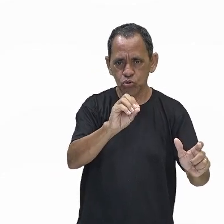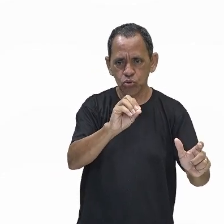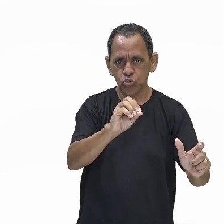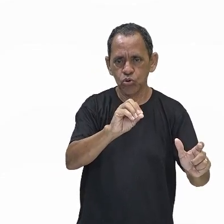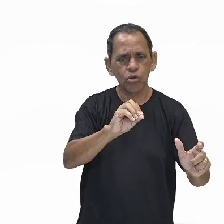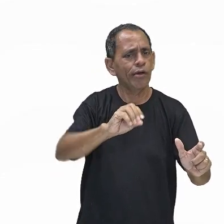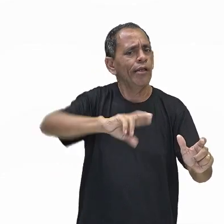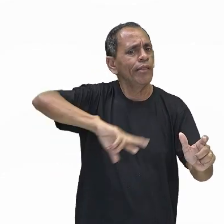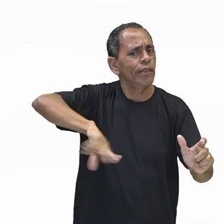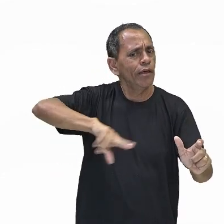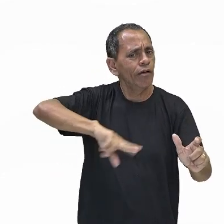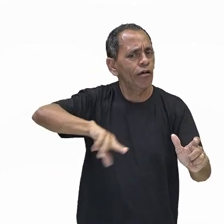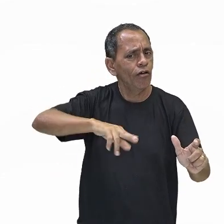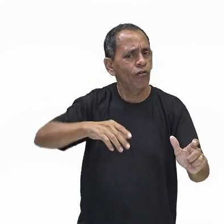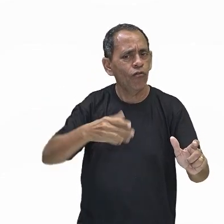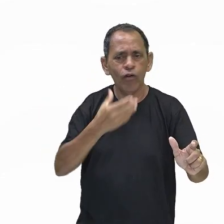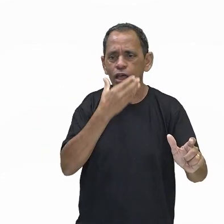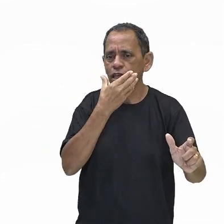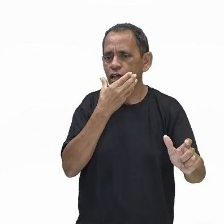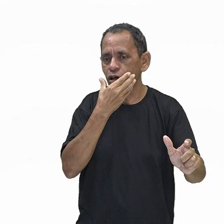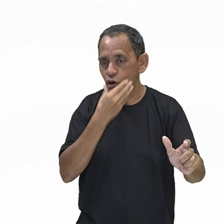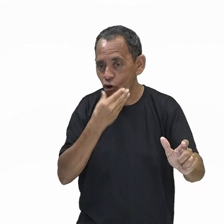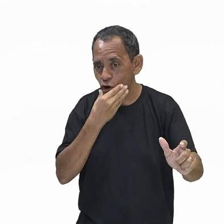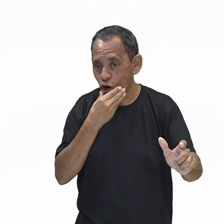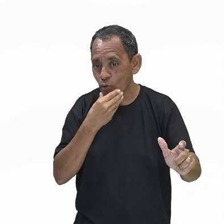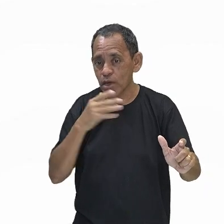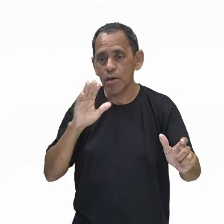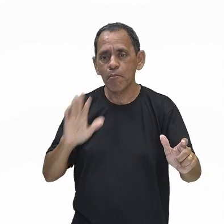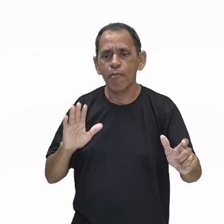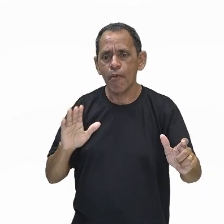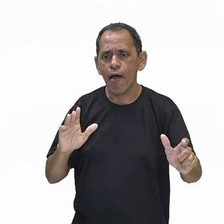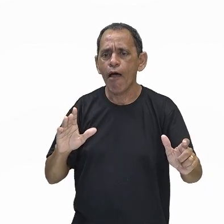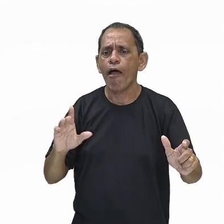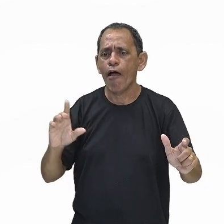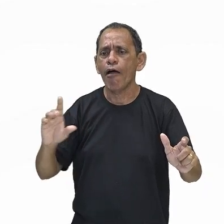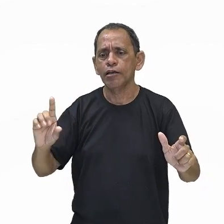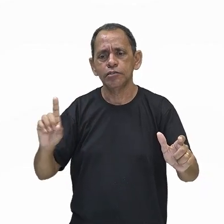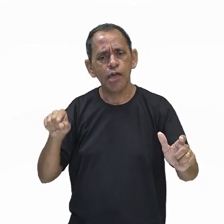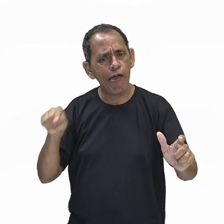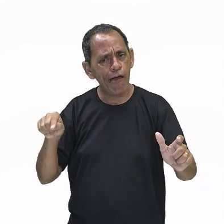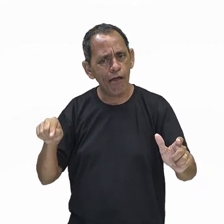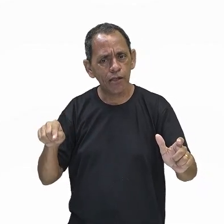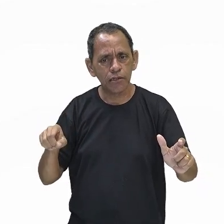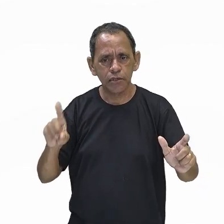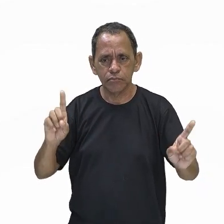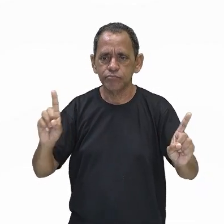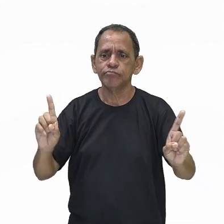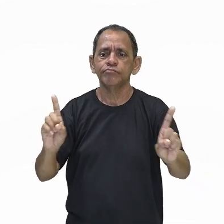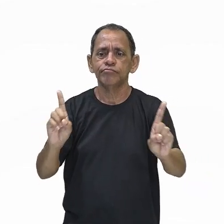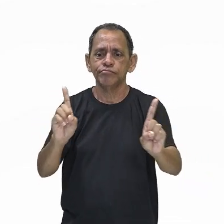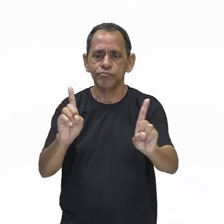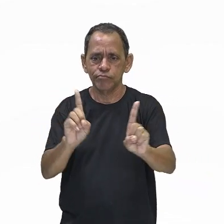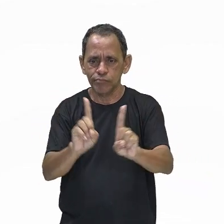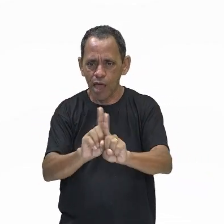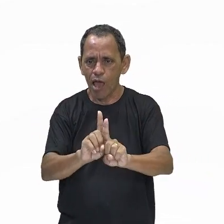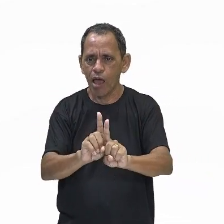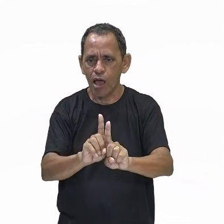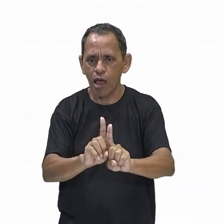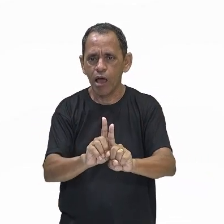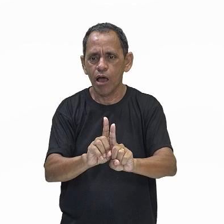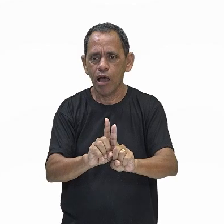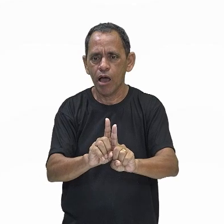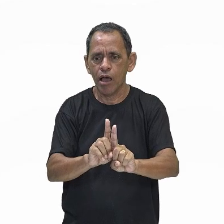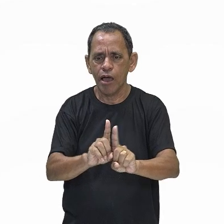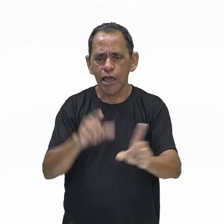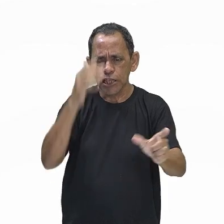homem. Diadorim era um amigo muito próximo de Riobaldo. Ele acreditava que era homem. Porém, nesse momento ali,